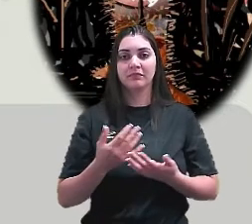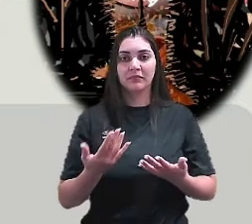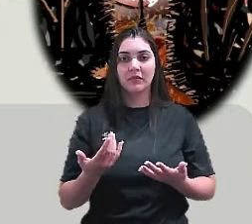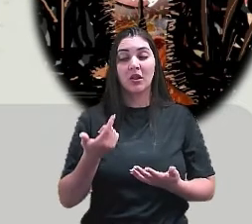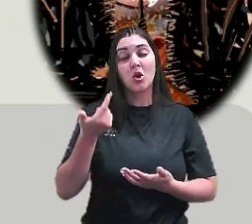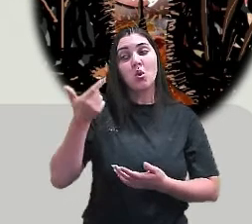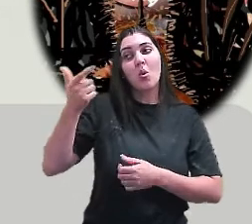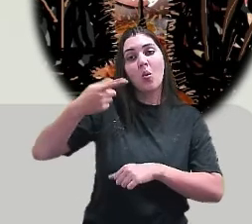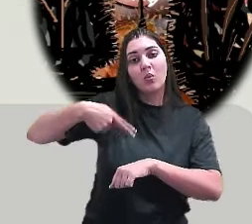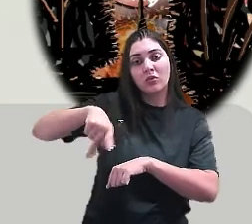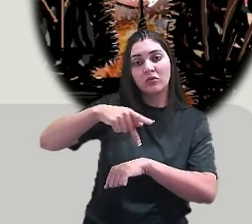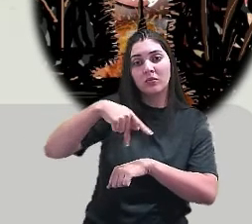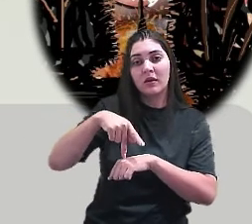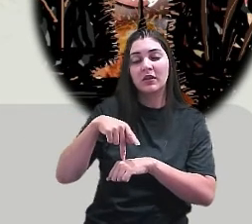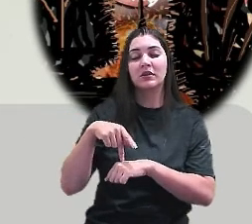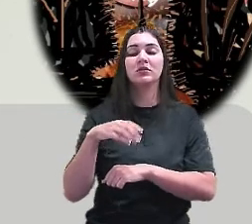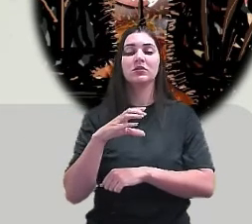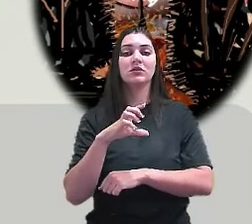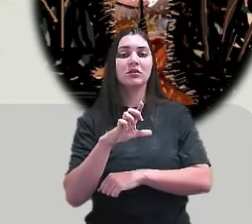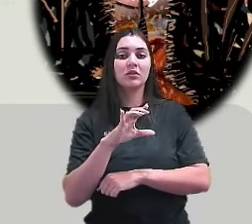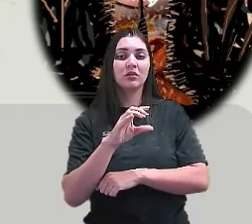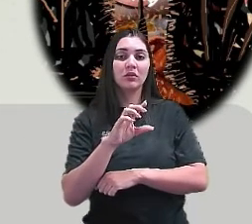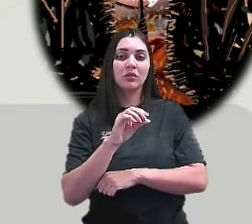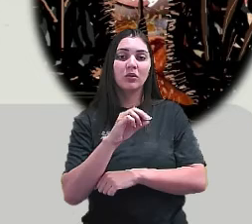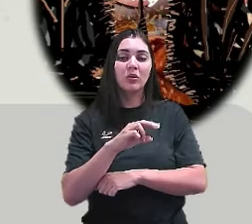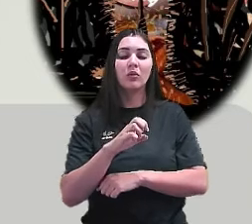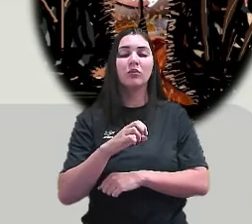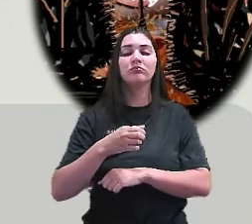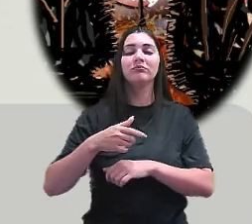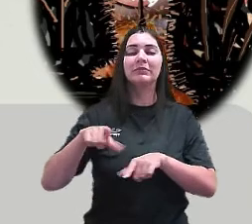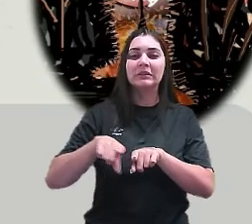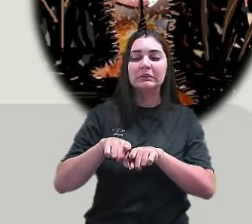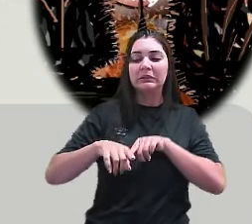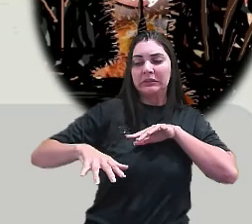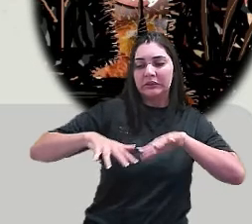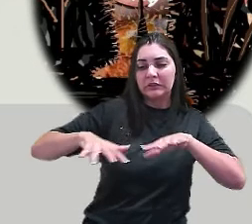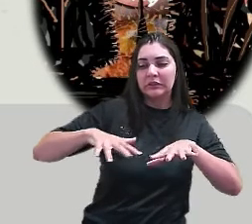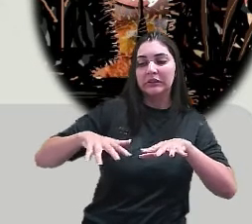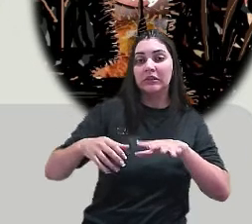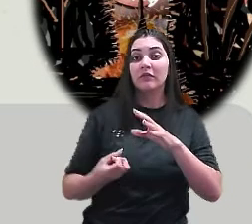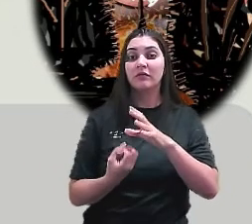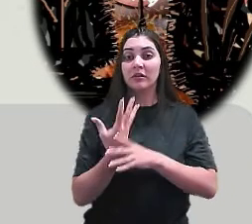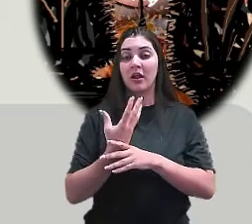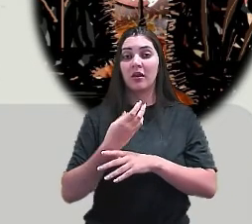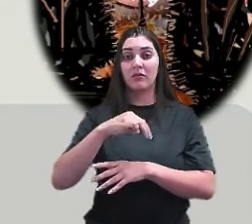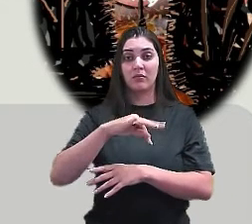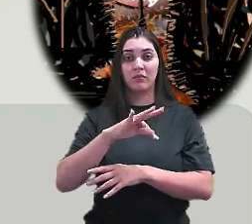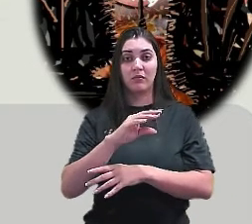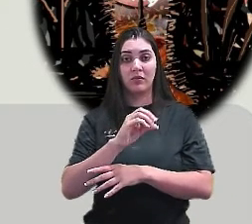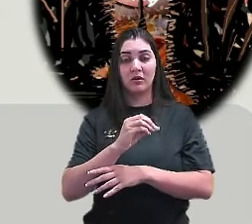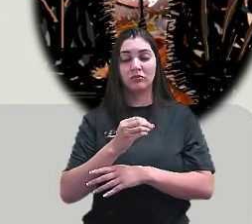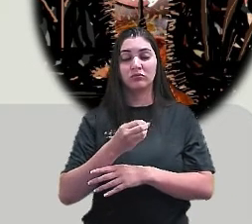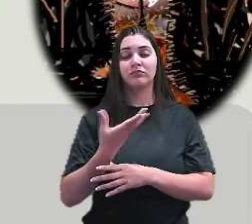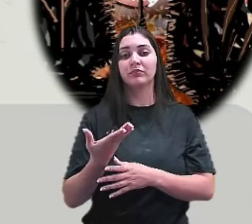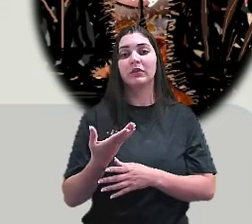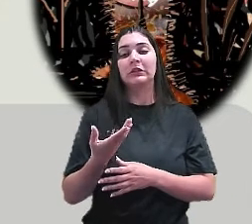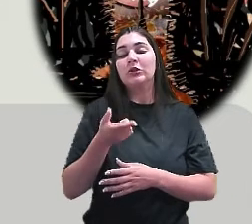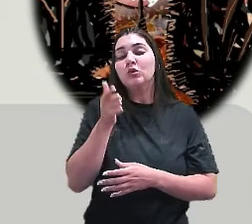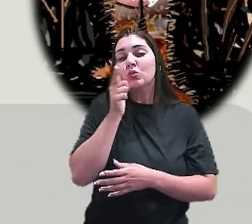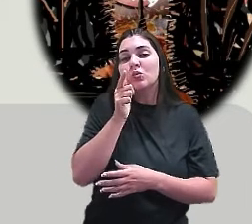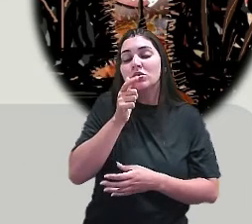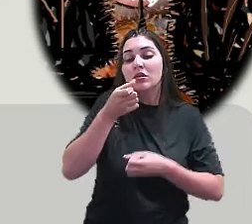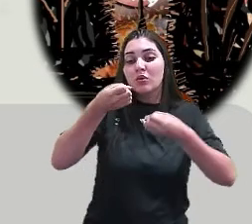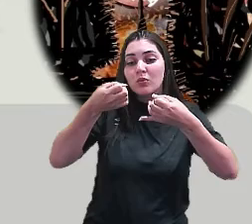em outros países, nos ciclones, nos terremotos. Então, eles surgiram um mito através disso. Eles não conseguiam